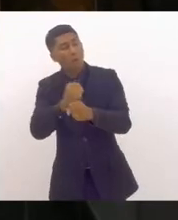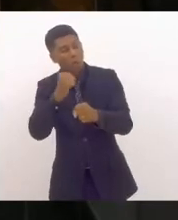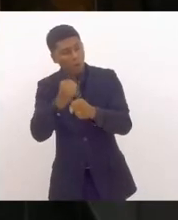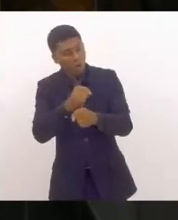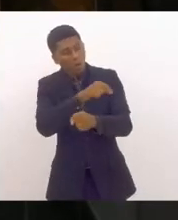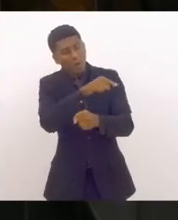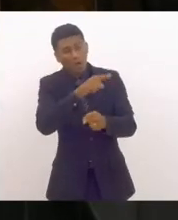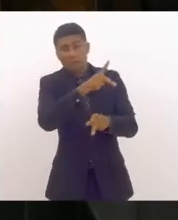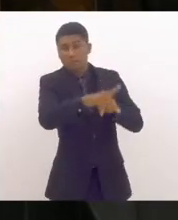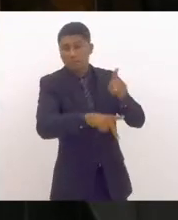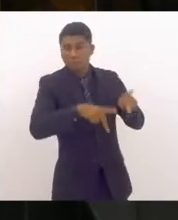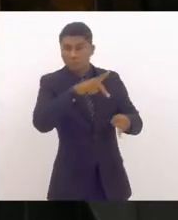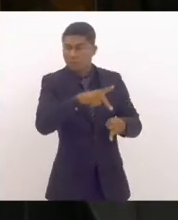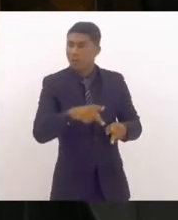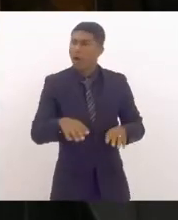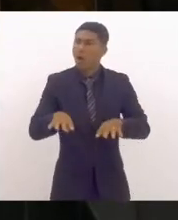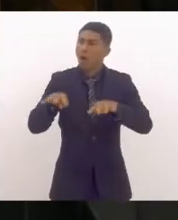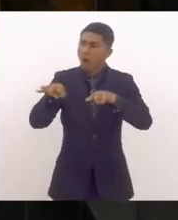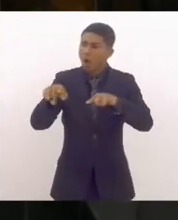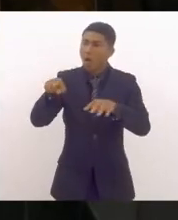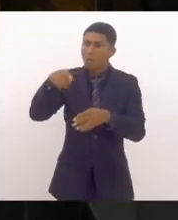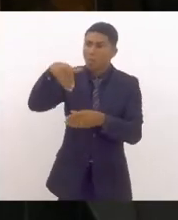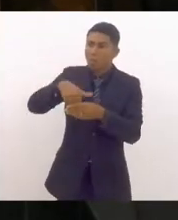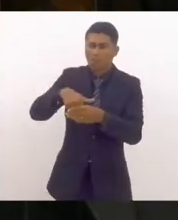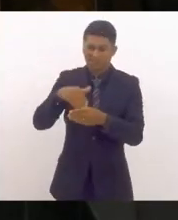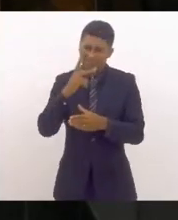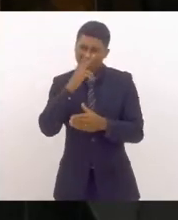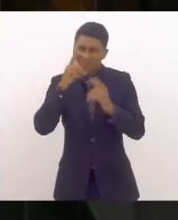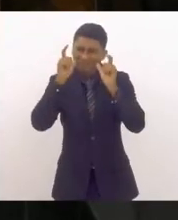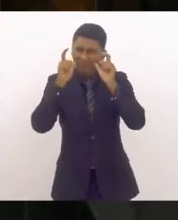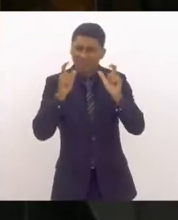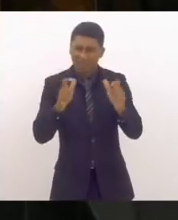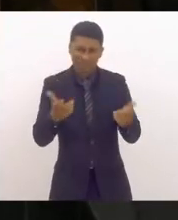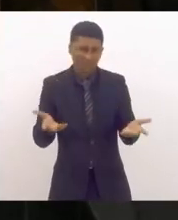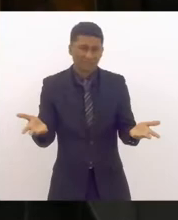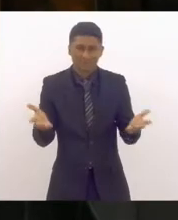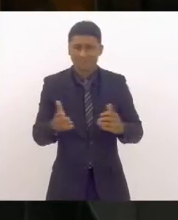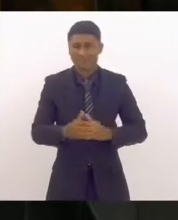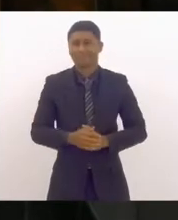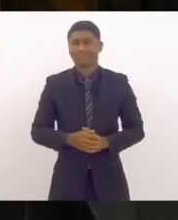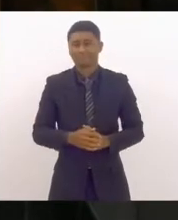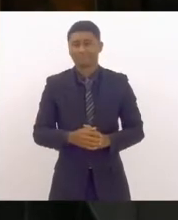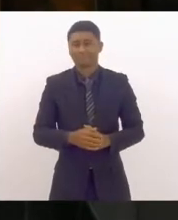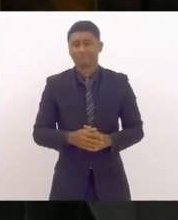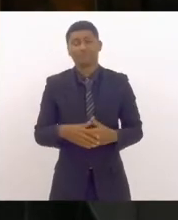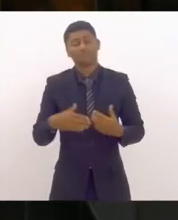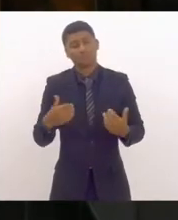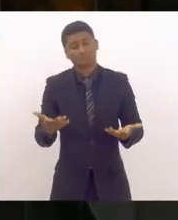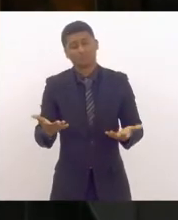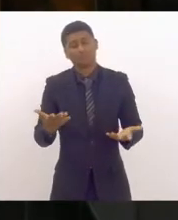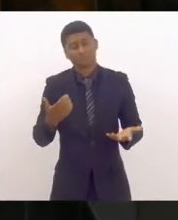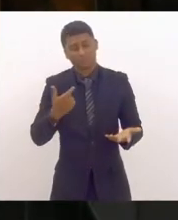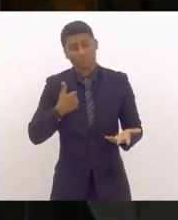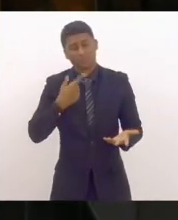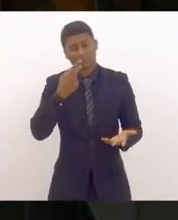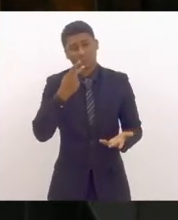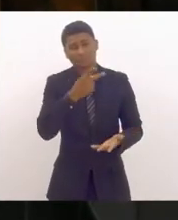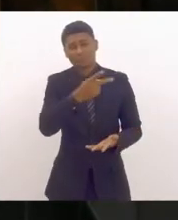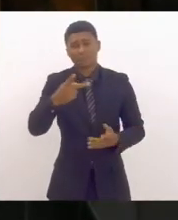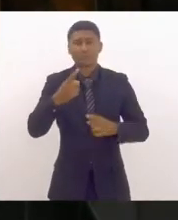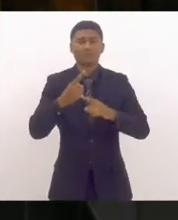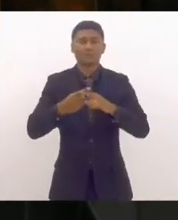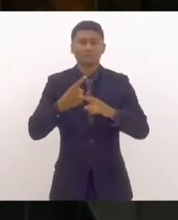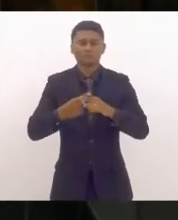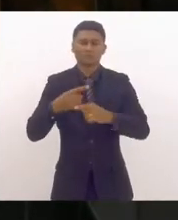e algumas majoritárias feito essa observação É porque quando